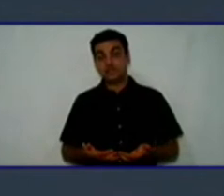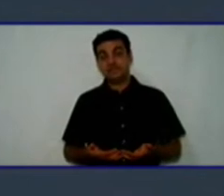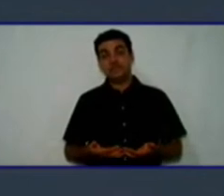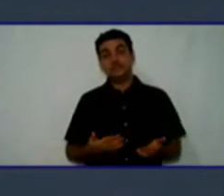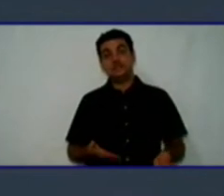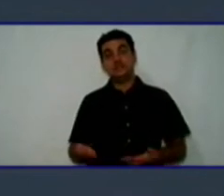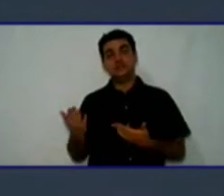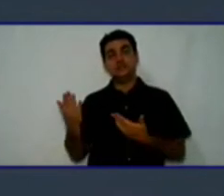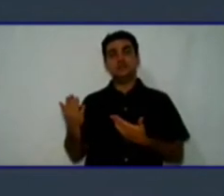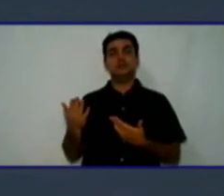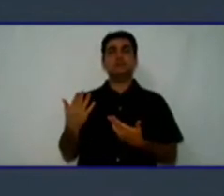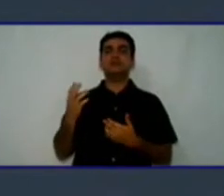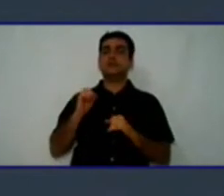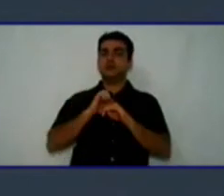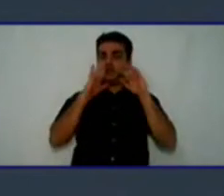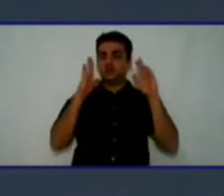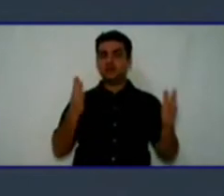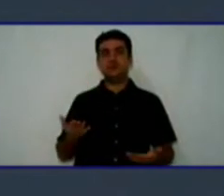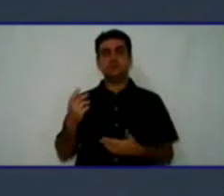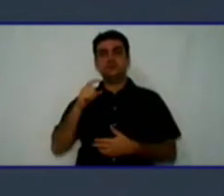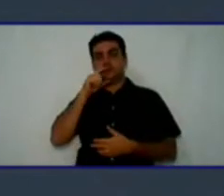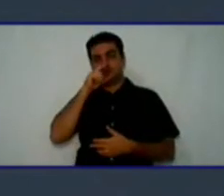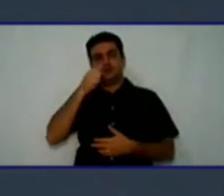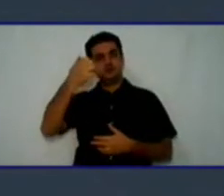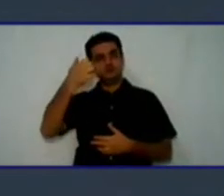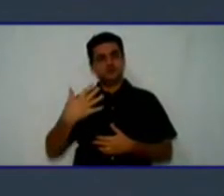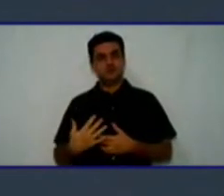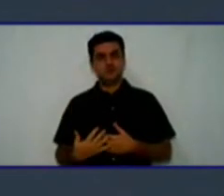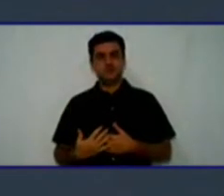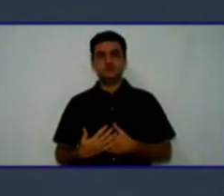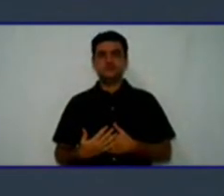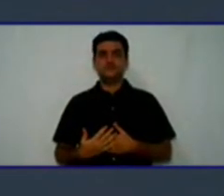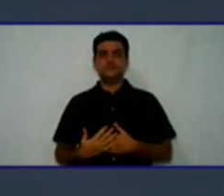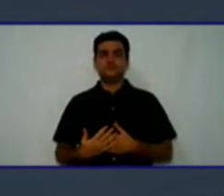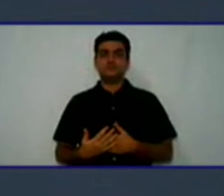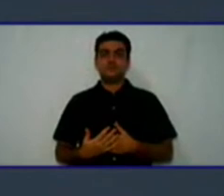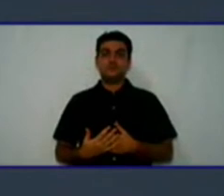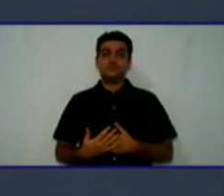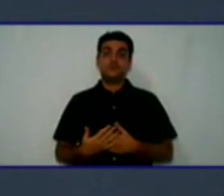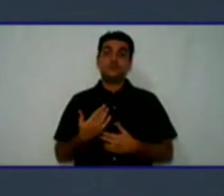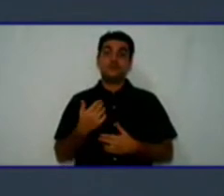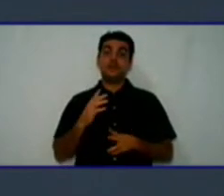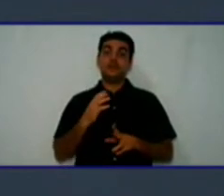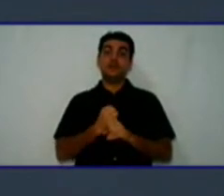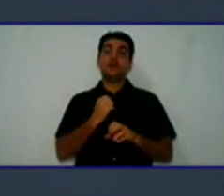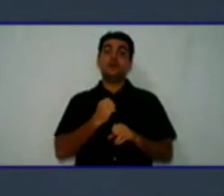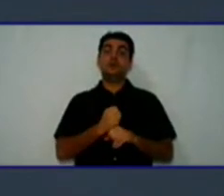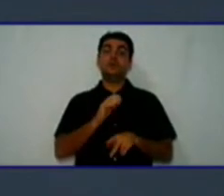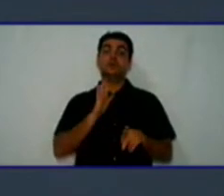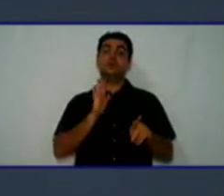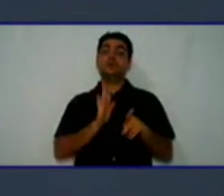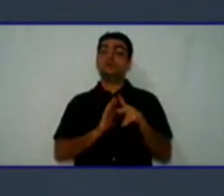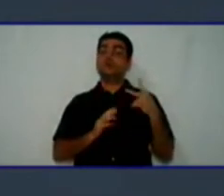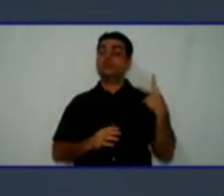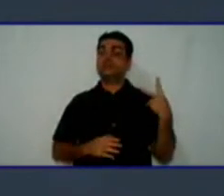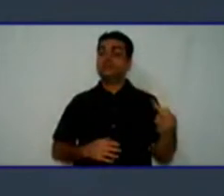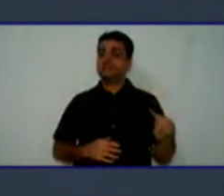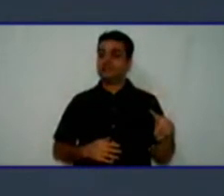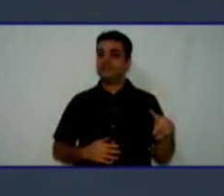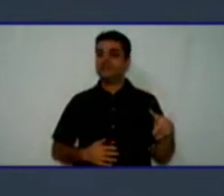bem transparecer o eminente ministro Edson Fachin com o brilho costumeiro, são contas do candidato. Né? E